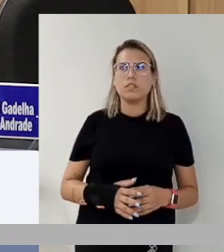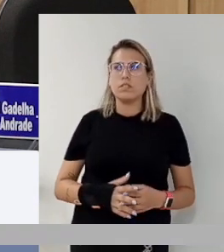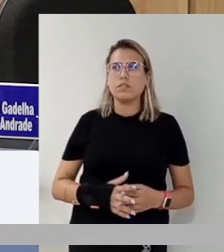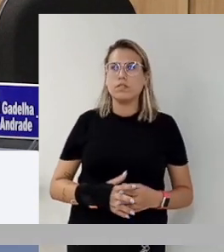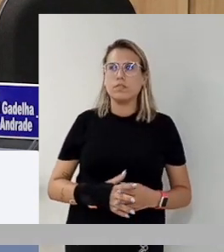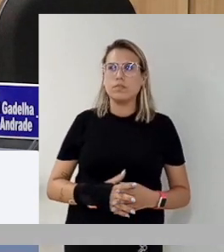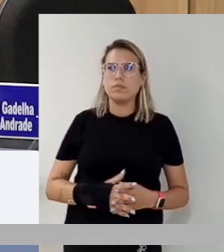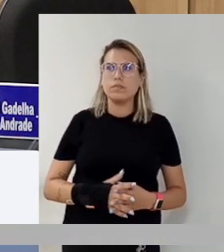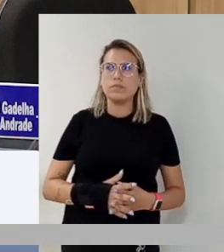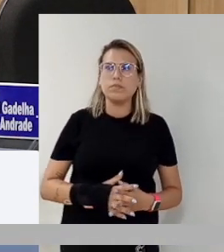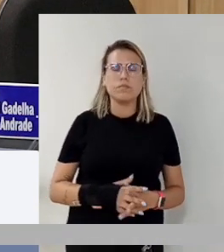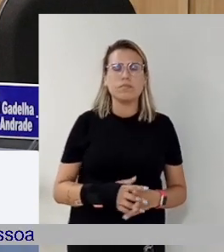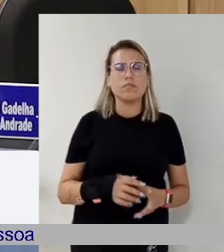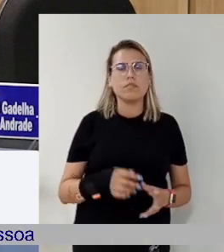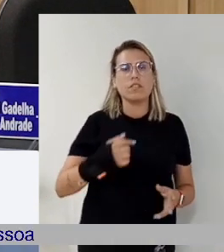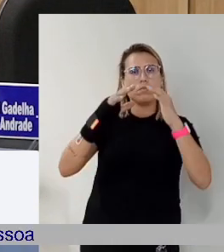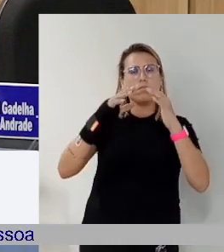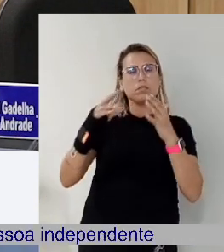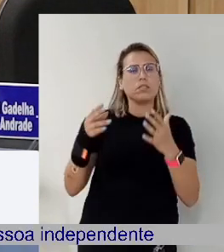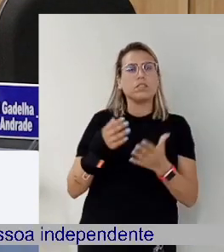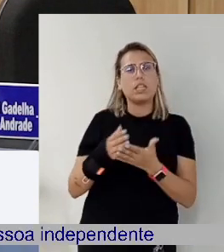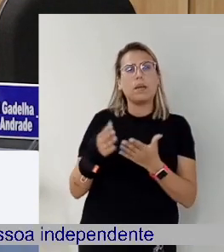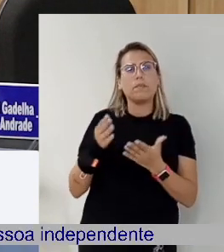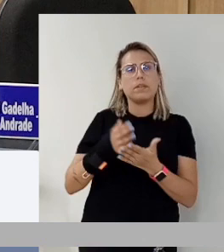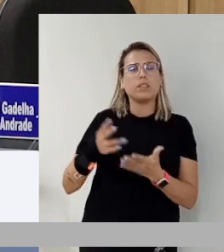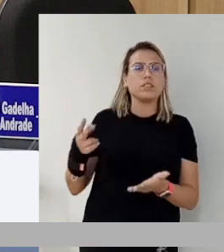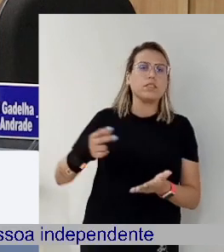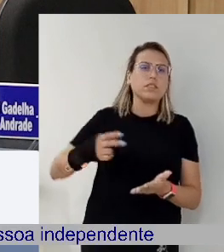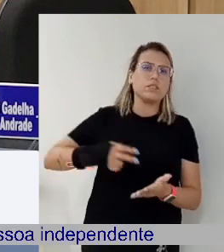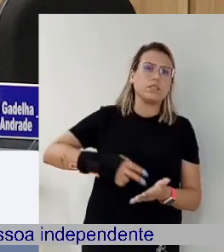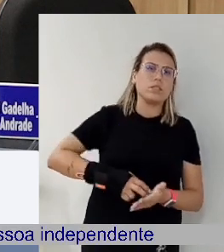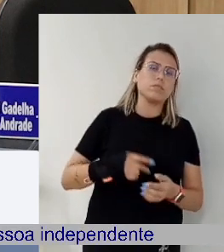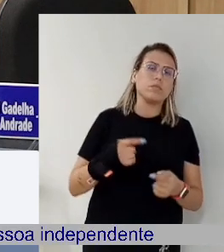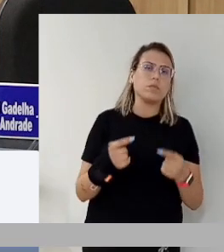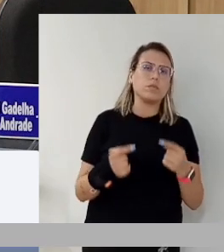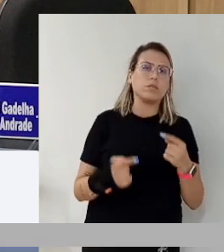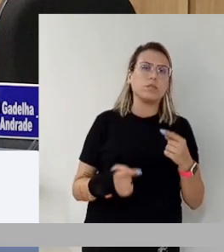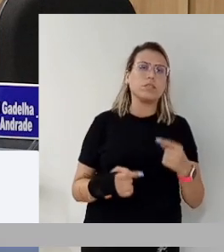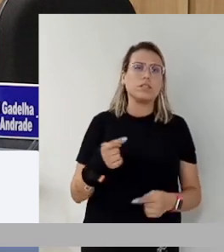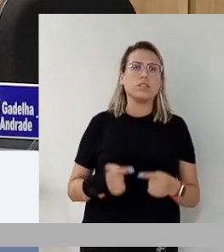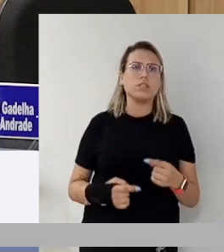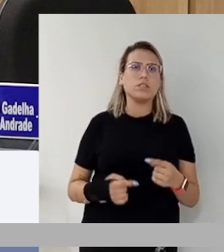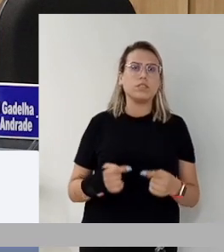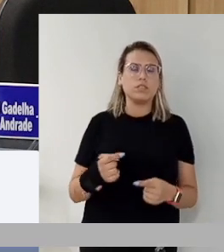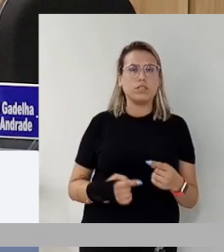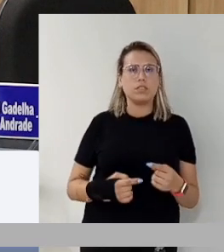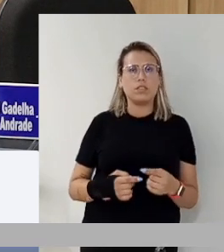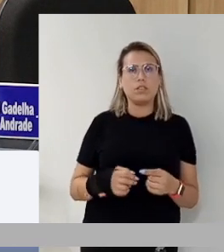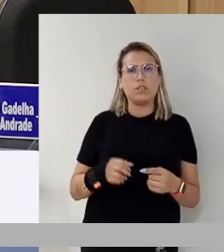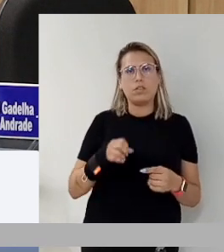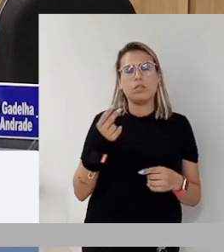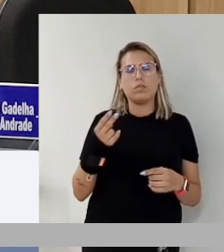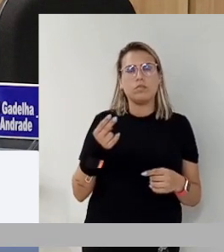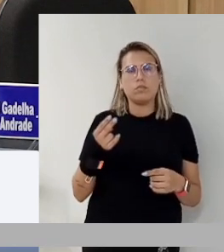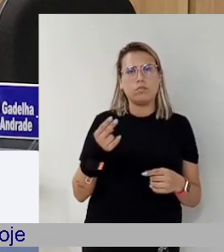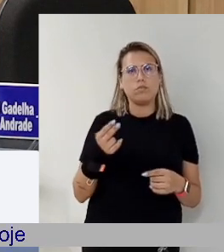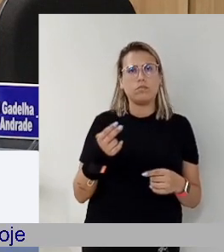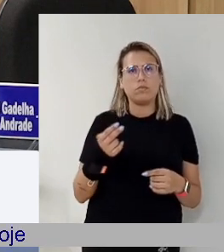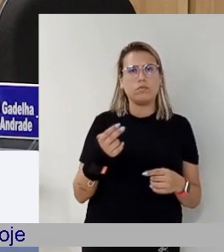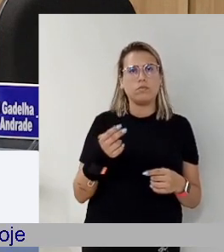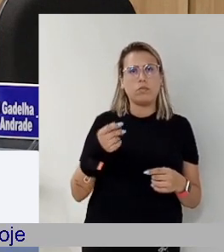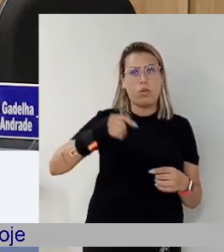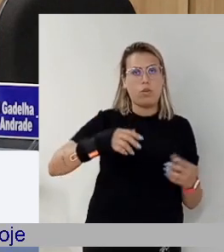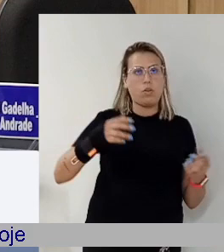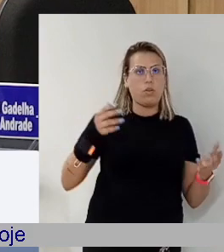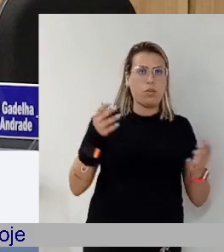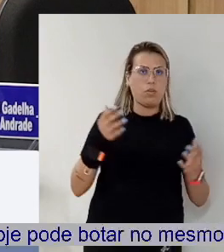tem que ter o respeito pela pessoa independente da posição política dela se está do nosso lado ou não que hoje pode tá contra amanhã pode